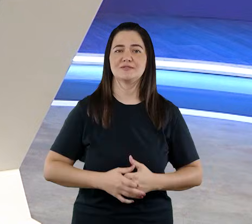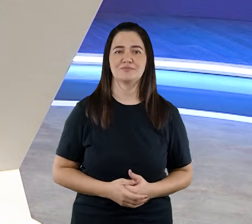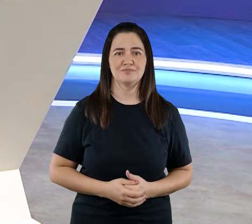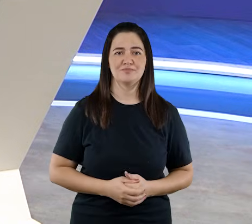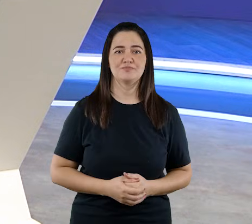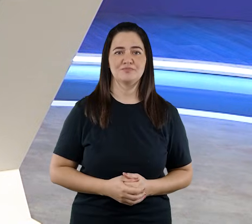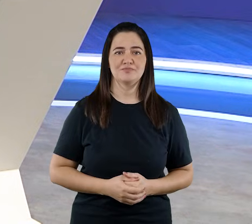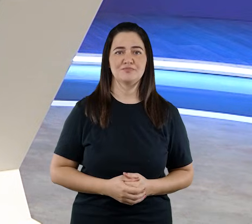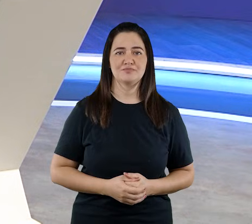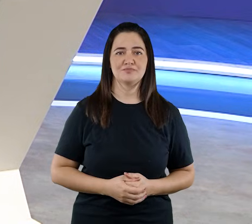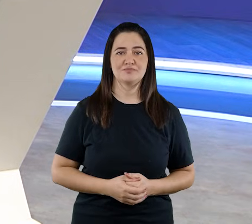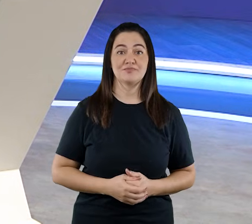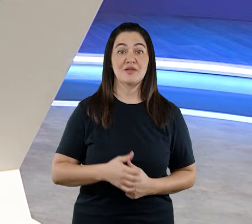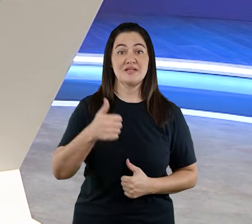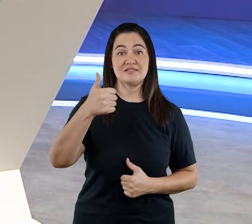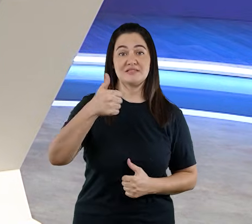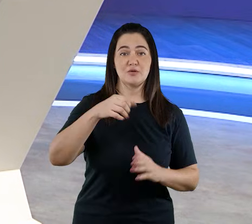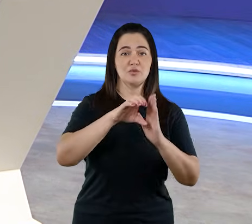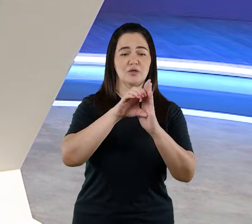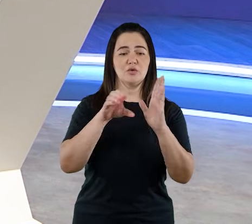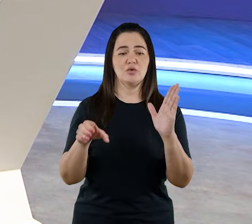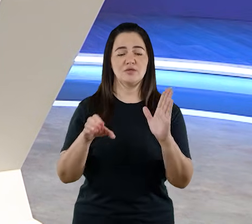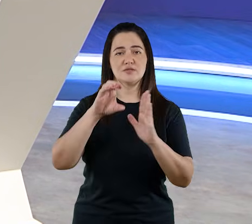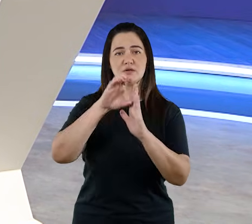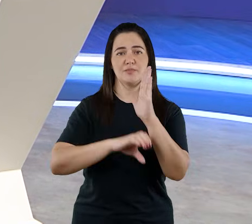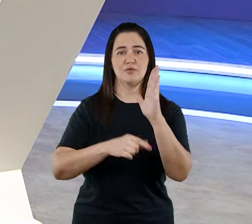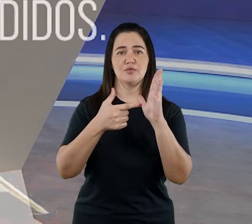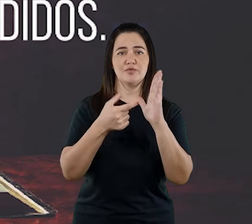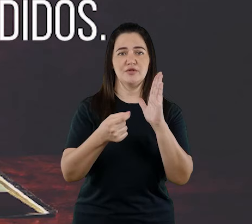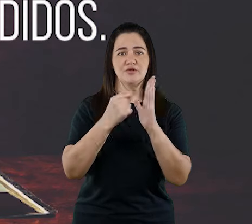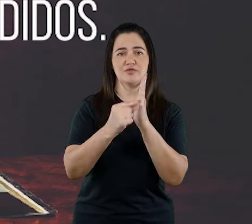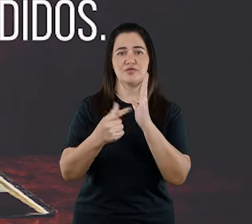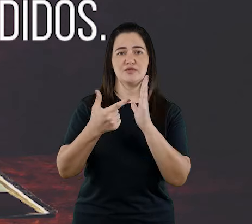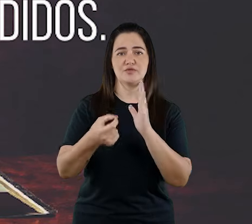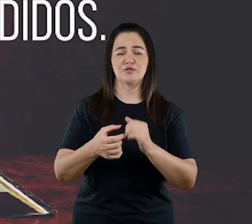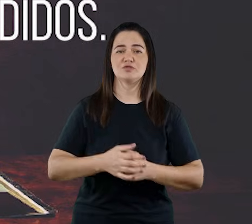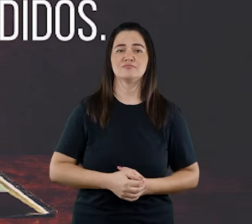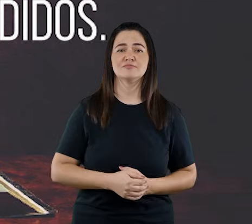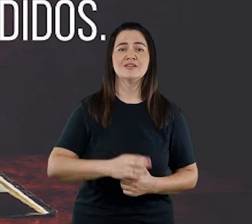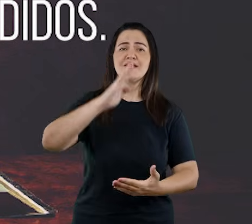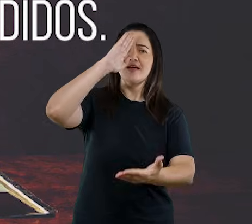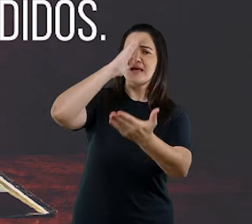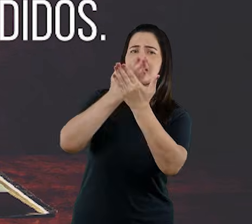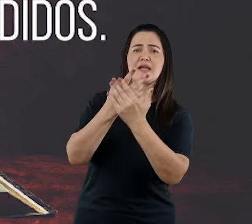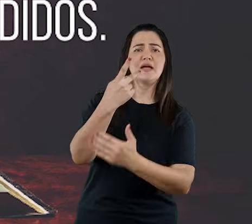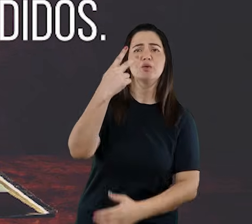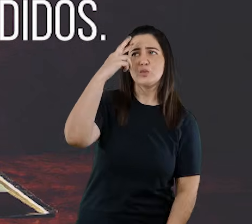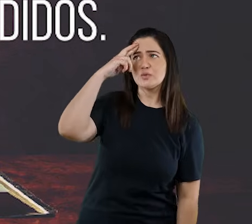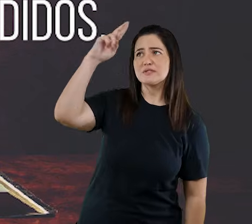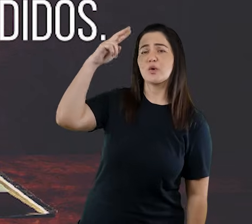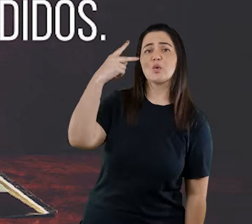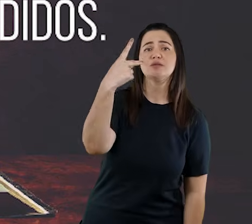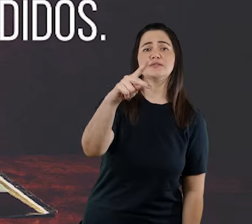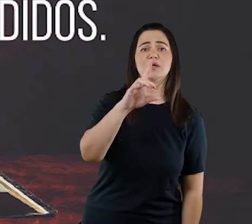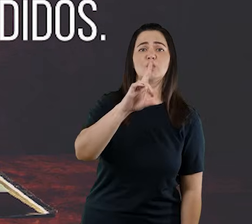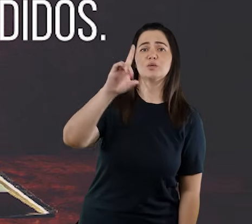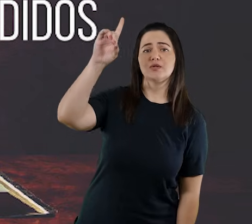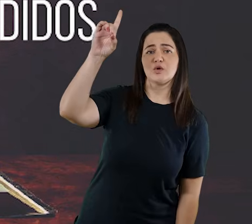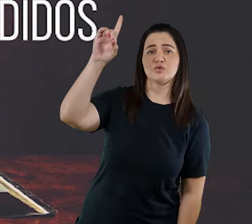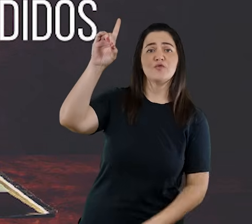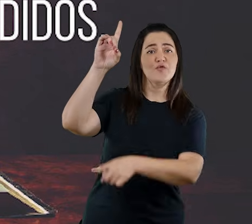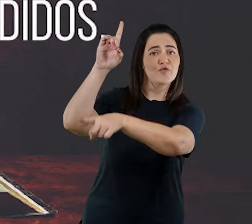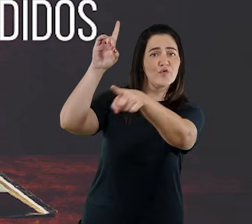Diz a palavra de Deus em 2 Crônicas 20:20. Diz assim, creiam no Senhor seu Deus,